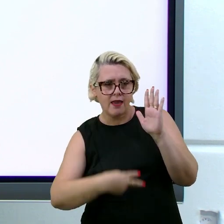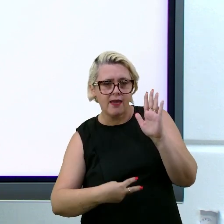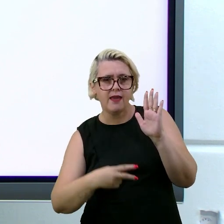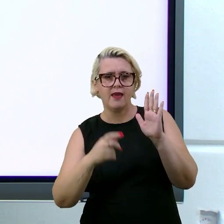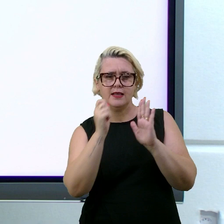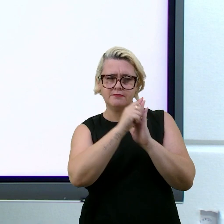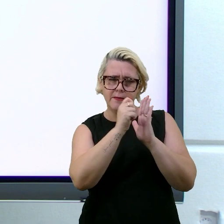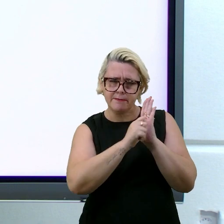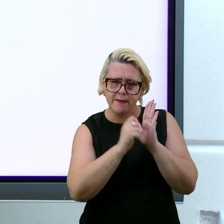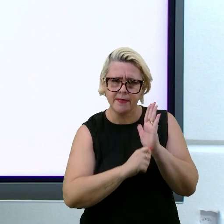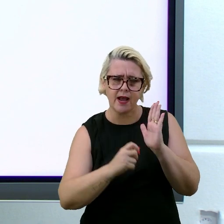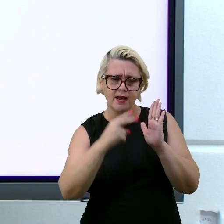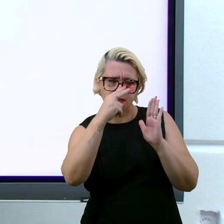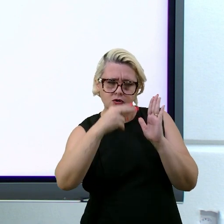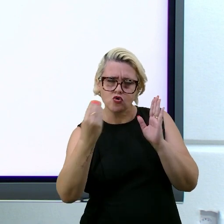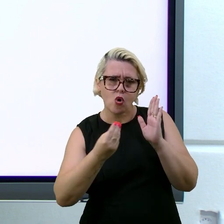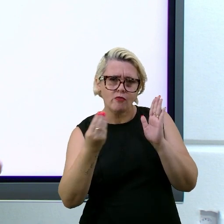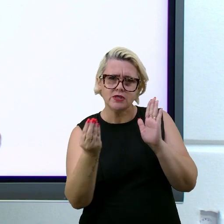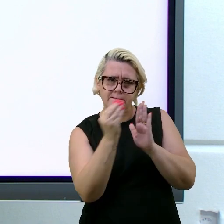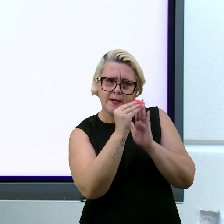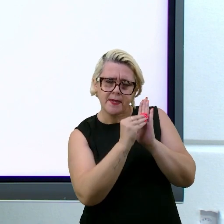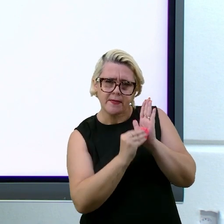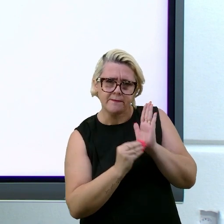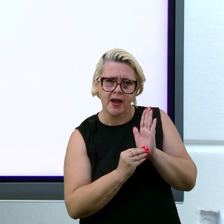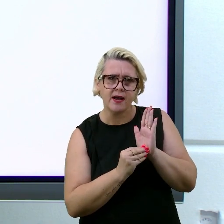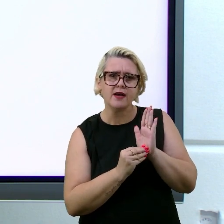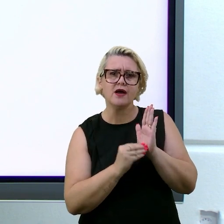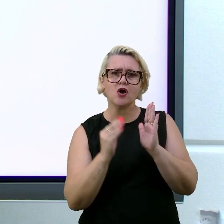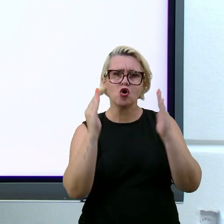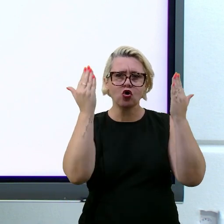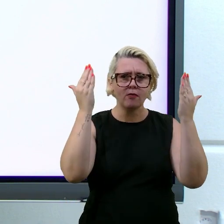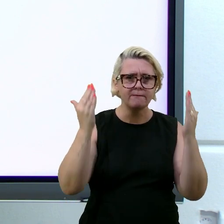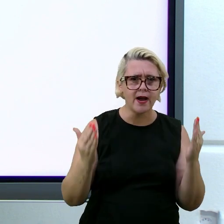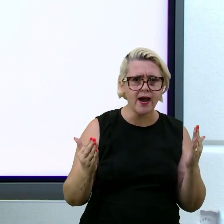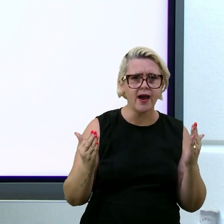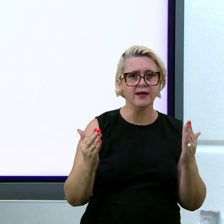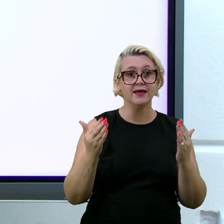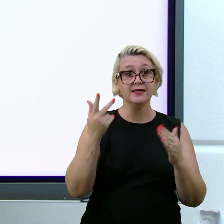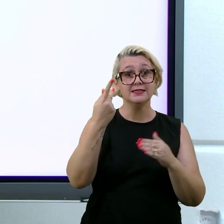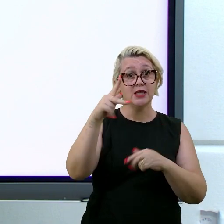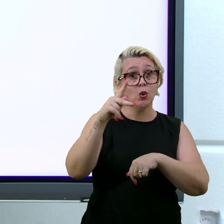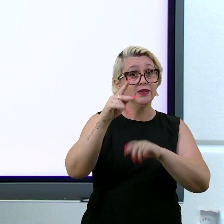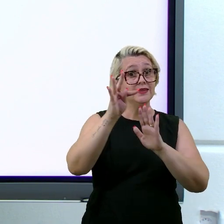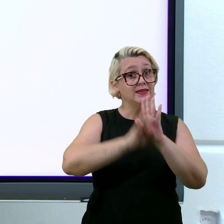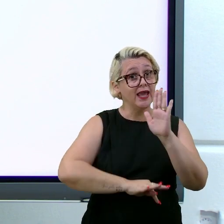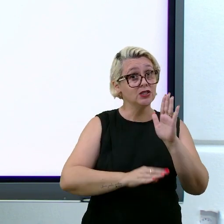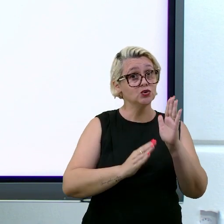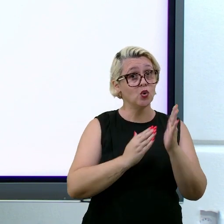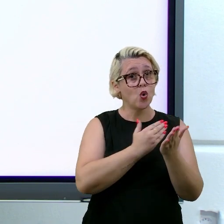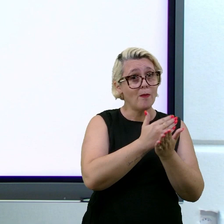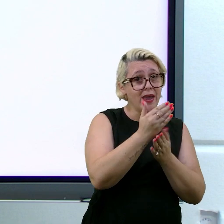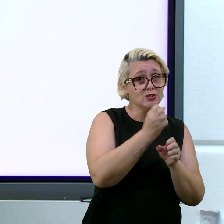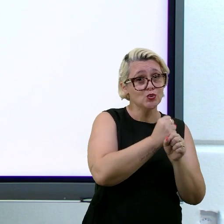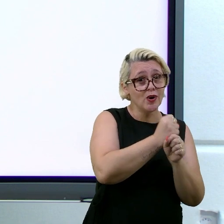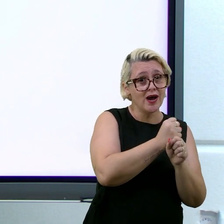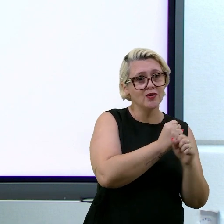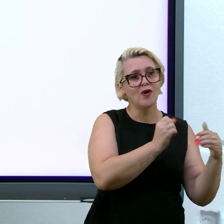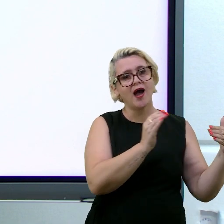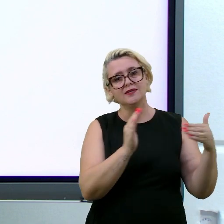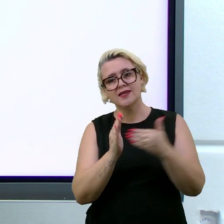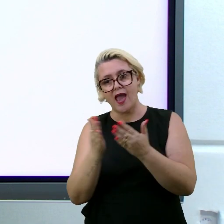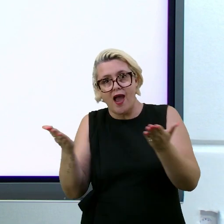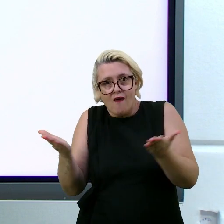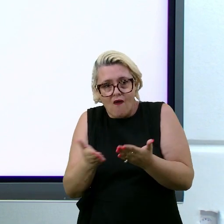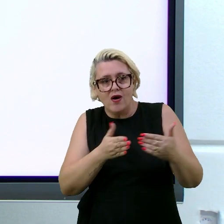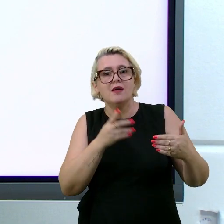seu texto, como é que você está construindo, faça a comparação dos seus primeiros textos com a forma como você está escrevendo agora, você vai perceber